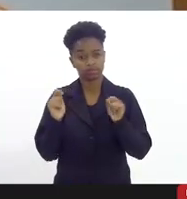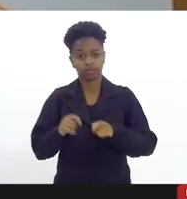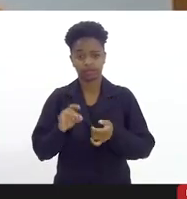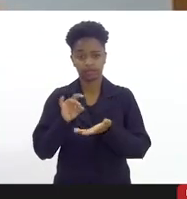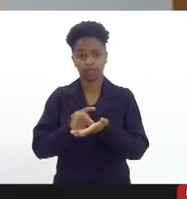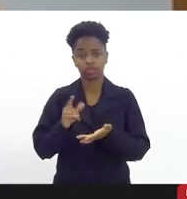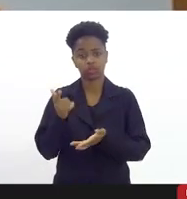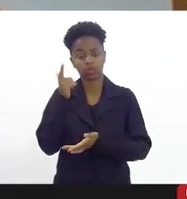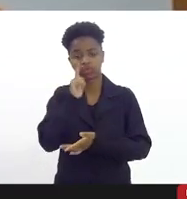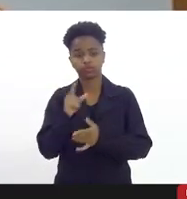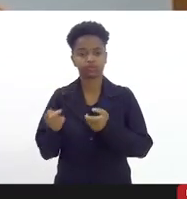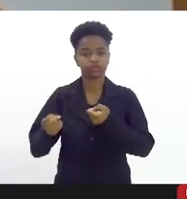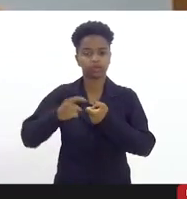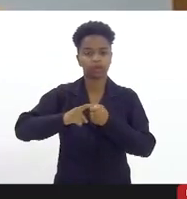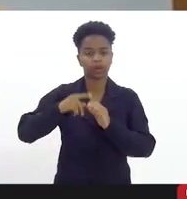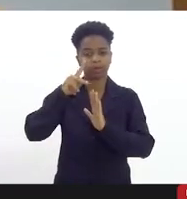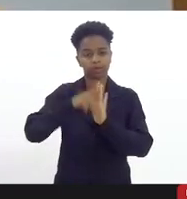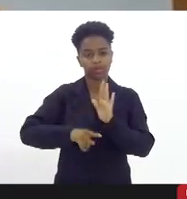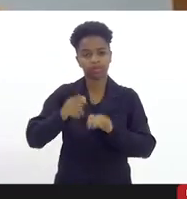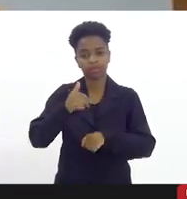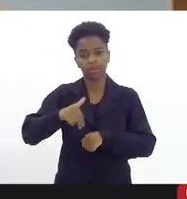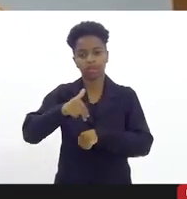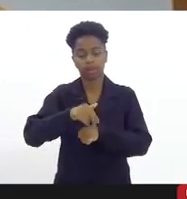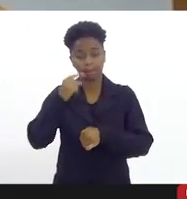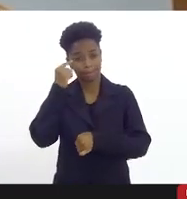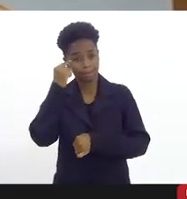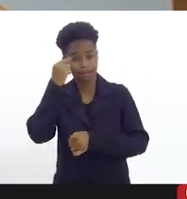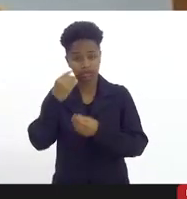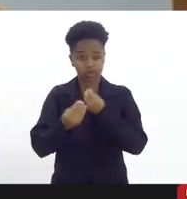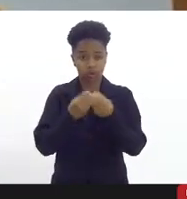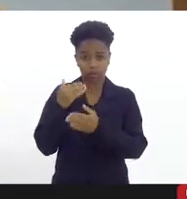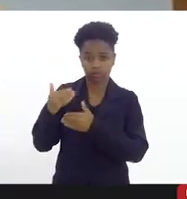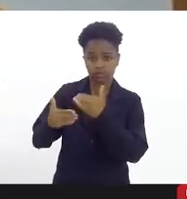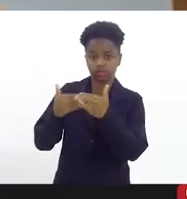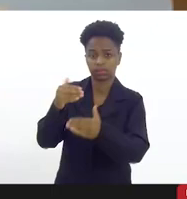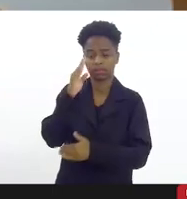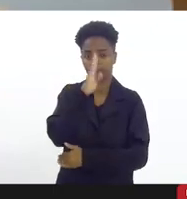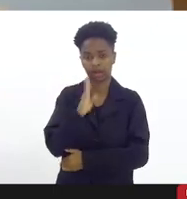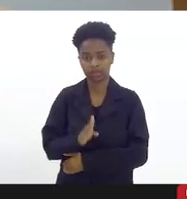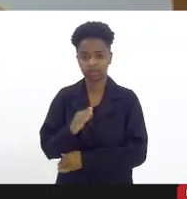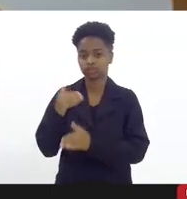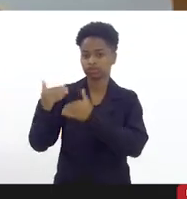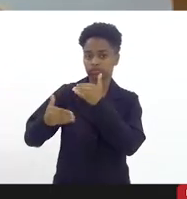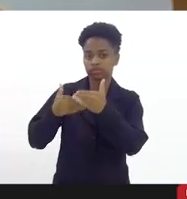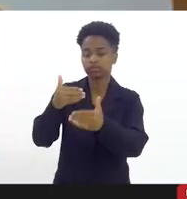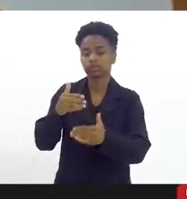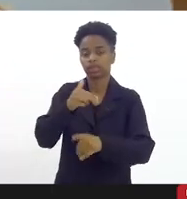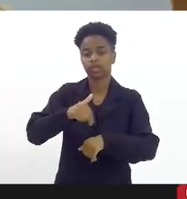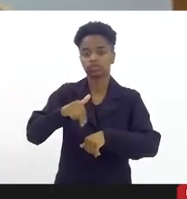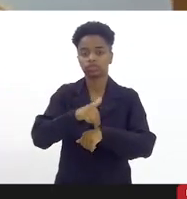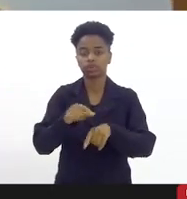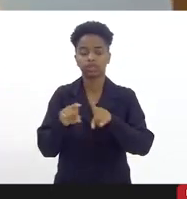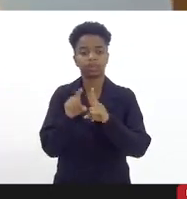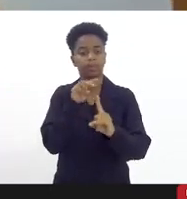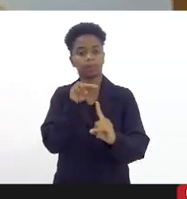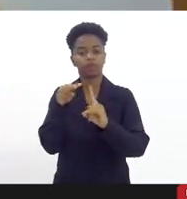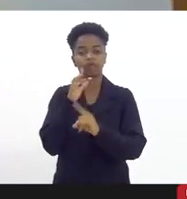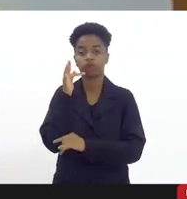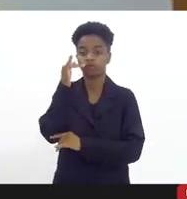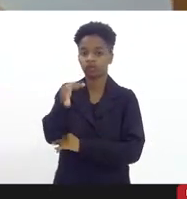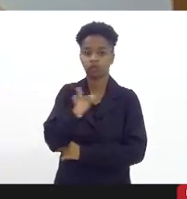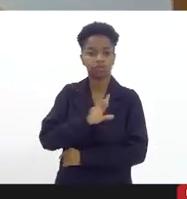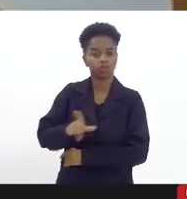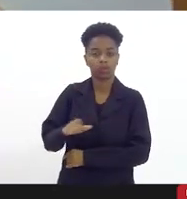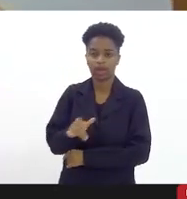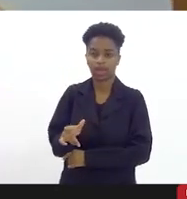Educacional e pense o Brasil e preço do nosso desenvolvimento nacional e tem uma perspectiva de futuro e